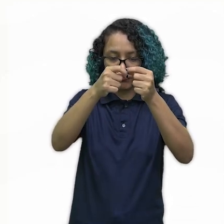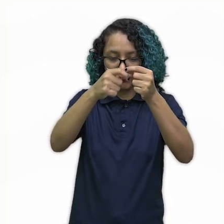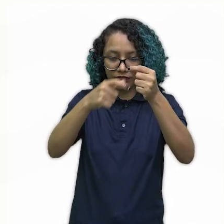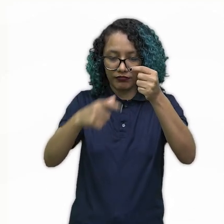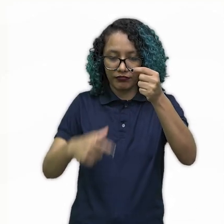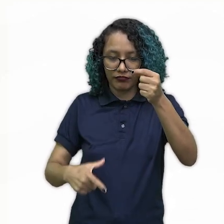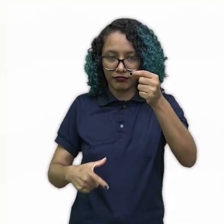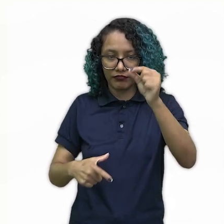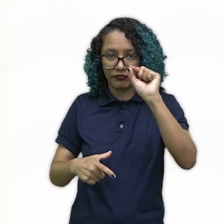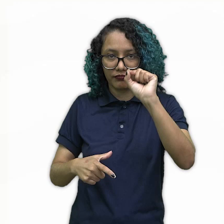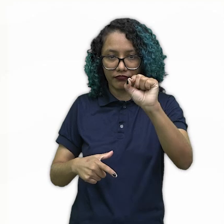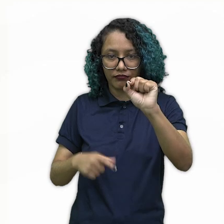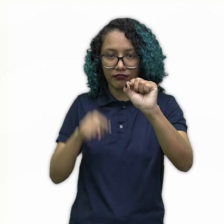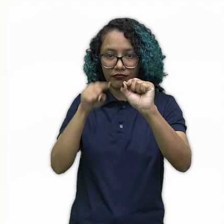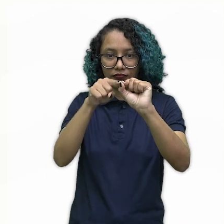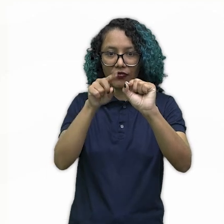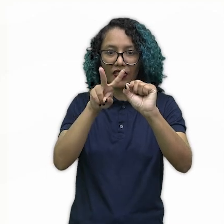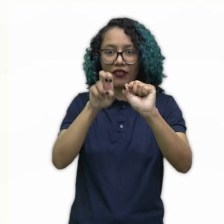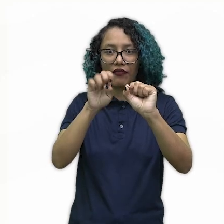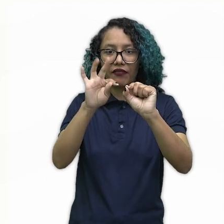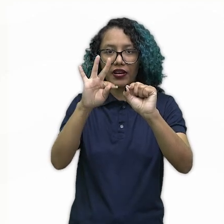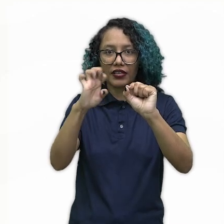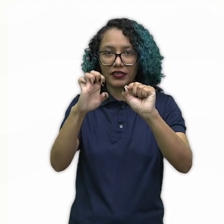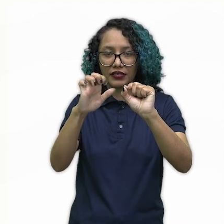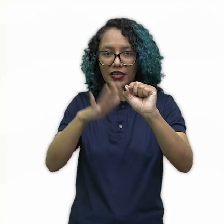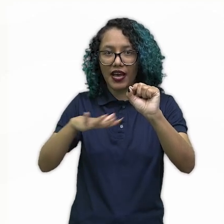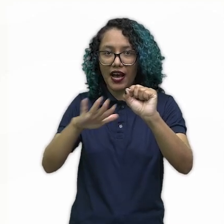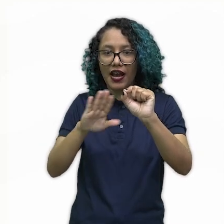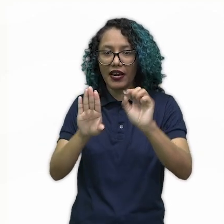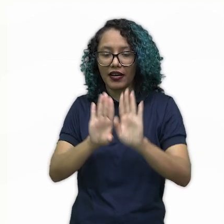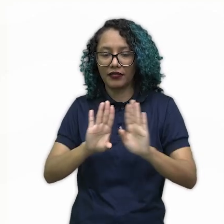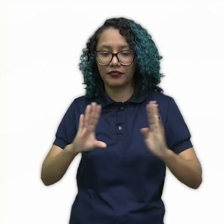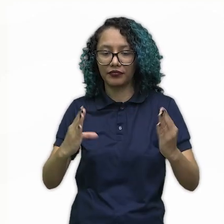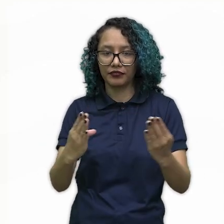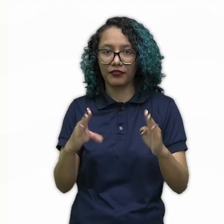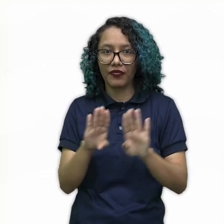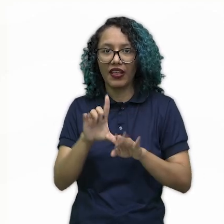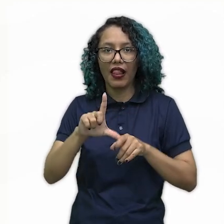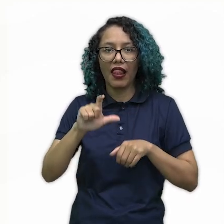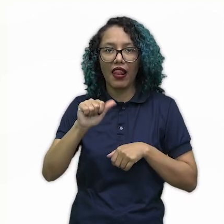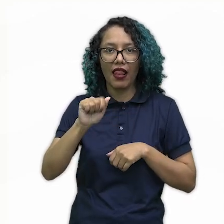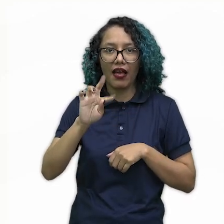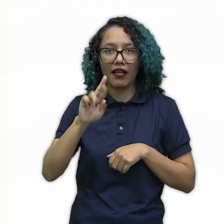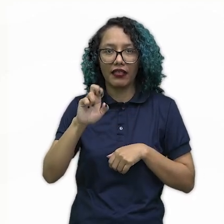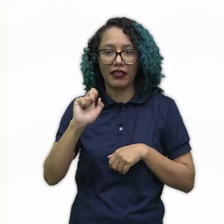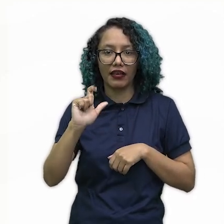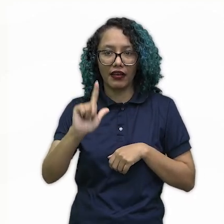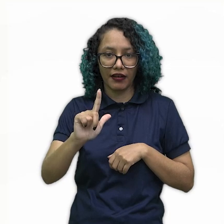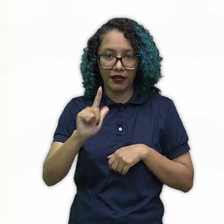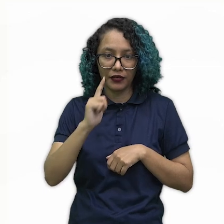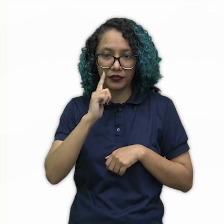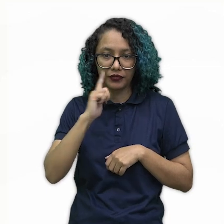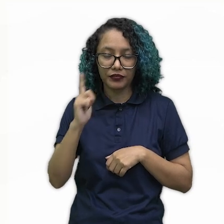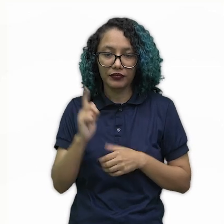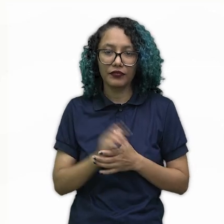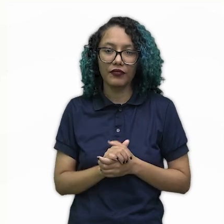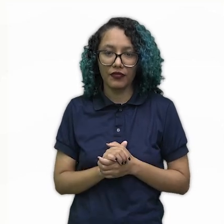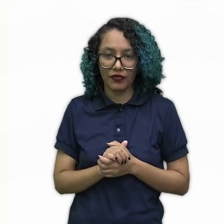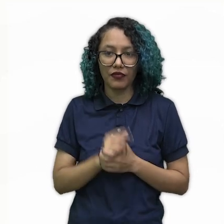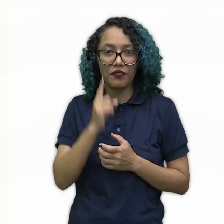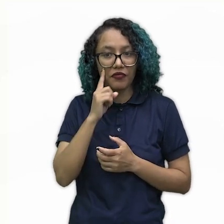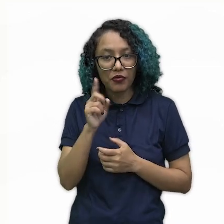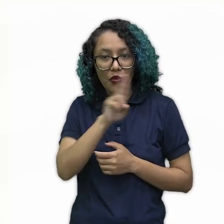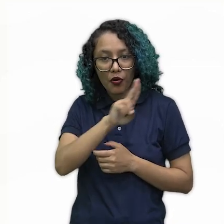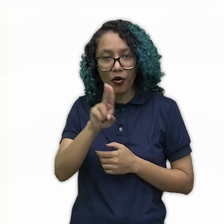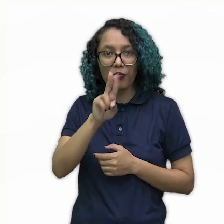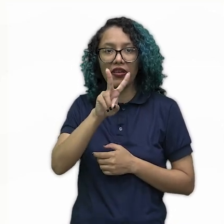superfície lateral se encontra, tá? Então, como acabamos de ver aqui, ó, o vértice é exatamente esse ponto mais alto